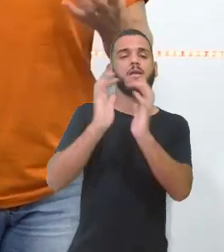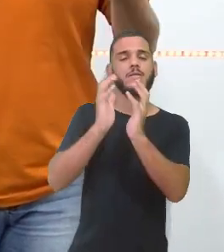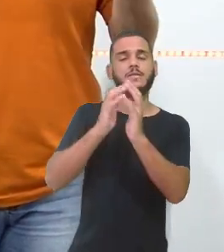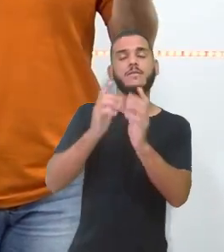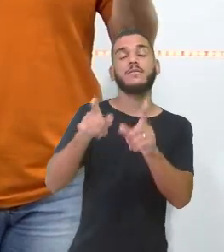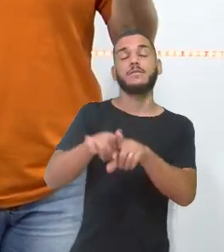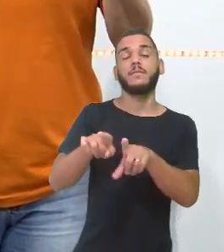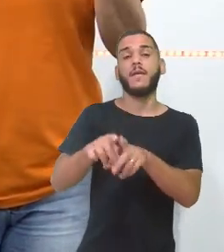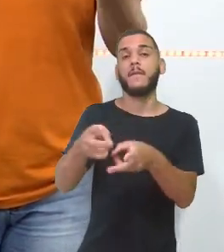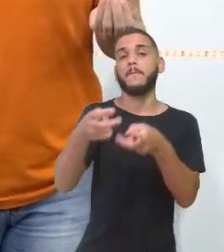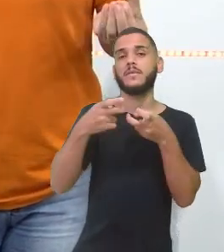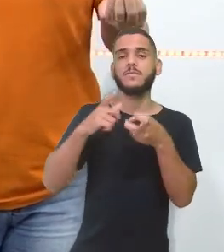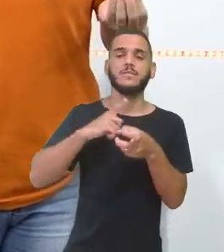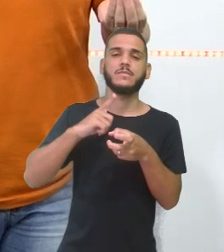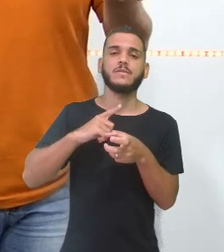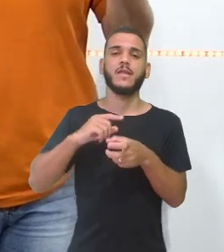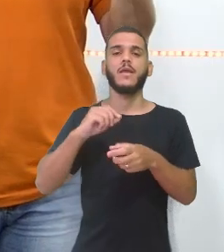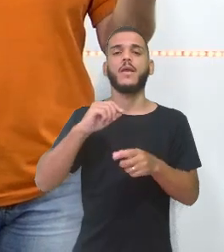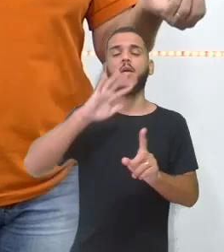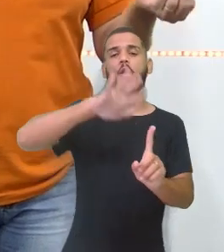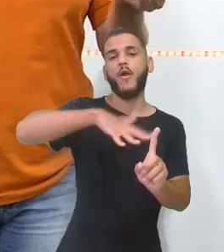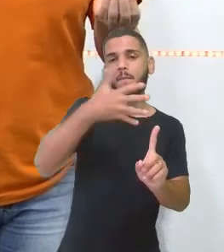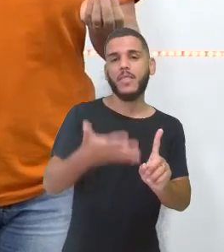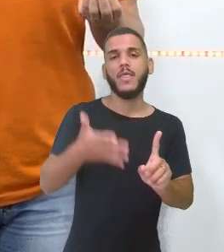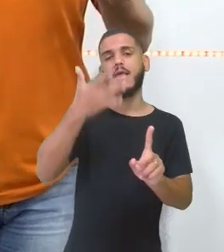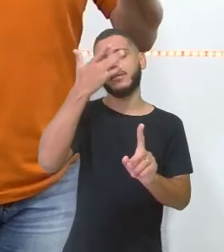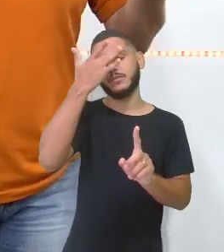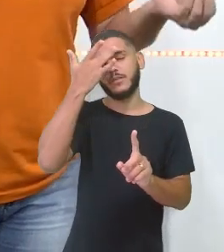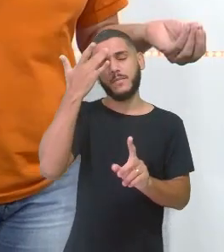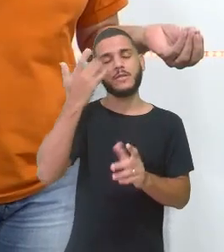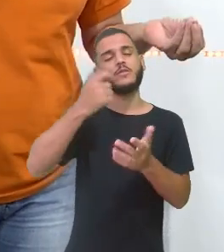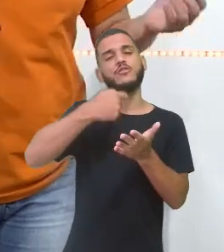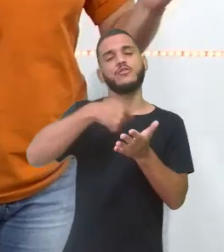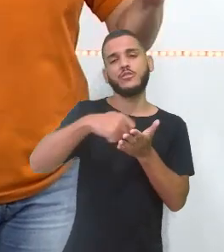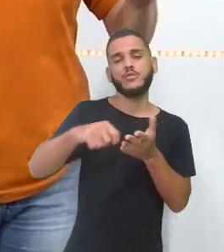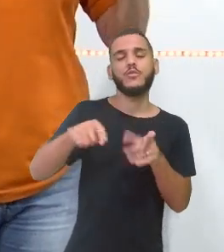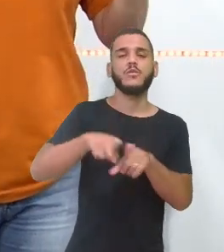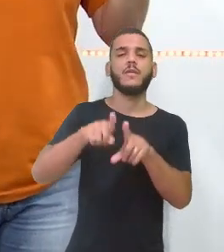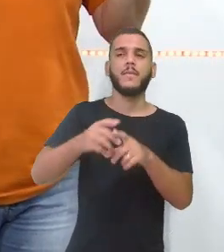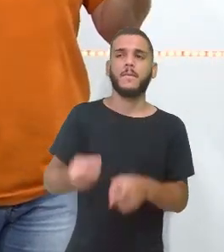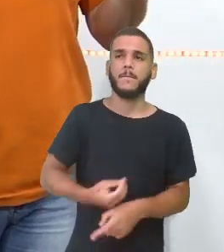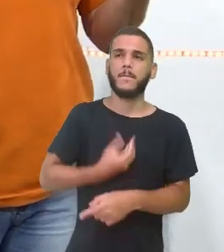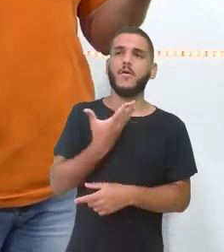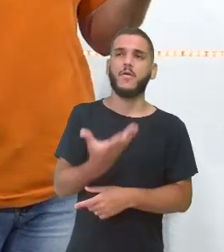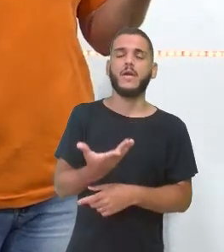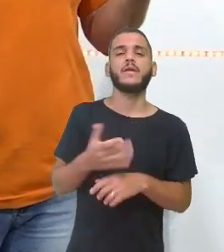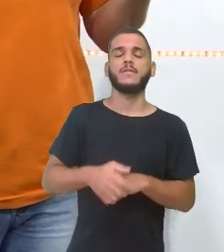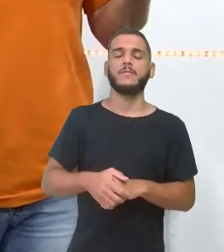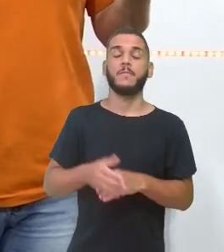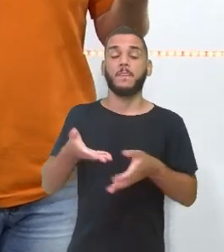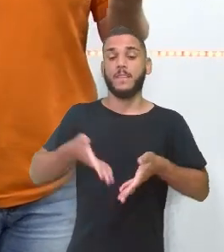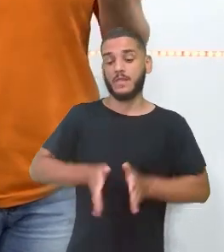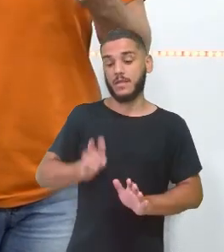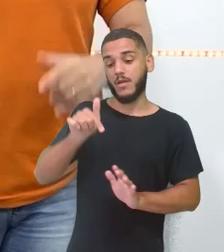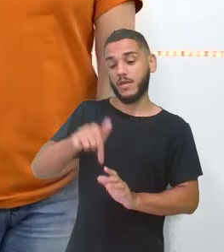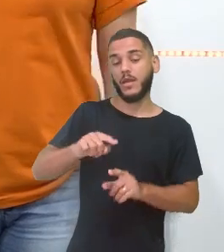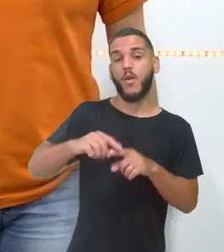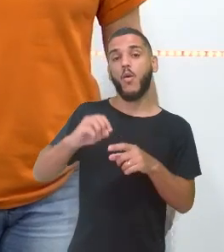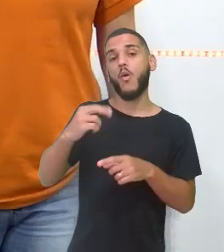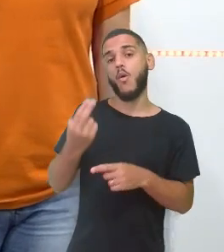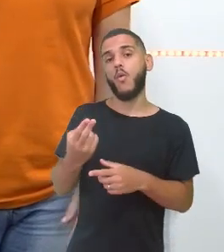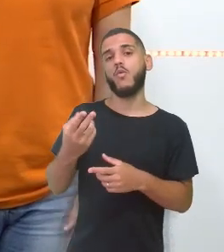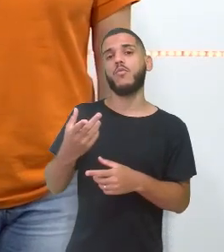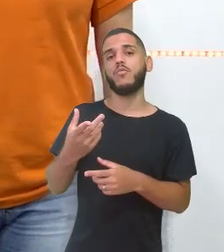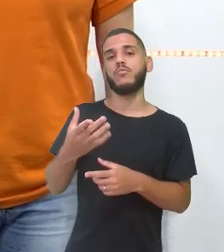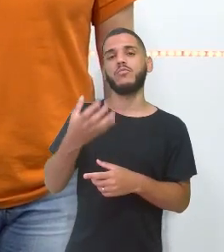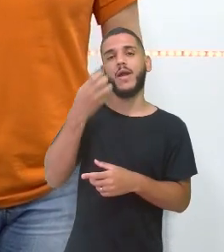temos homenagens aos grandes escritores e poetas que nasceram aqui ou foram adotados, né? Recifenses de coração,